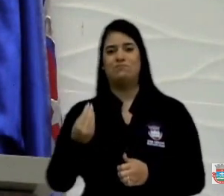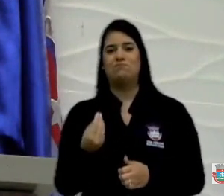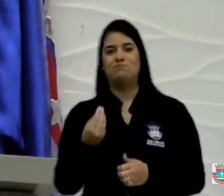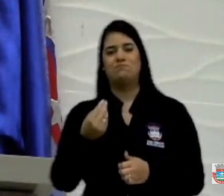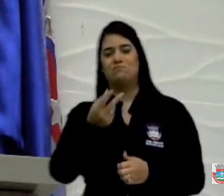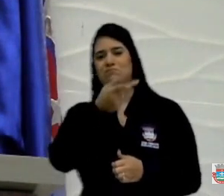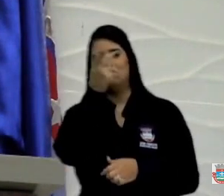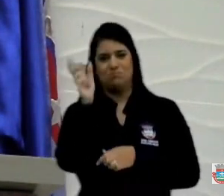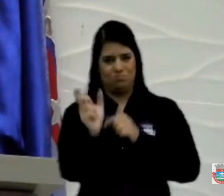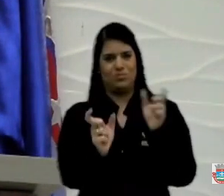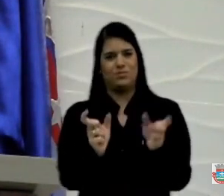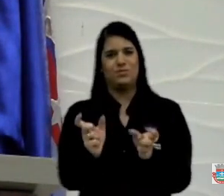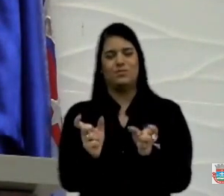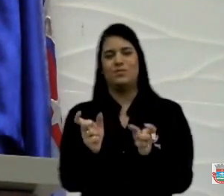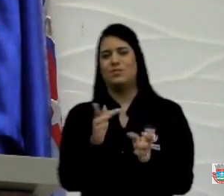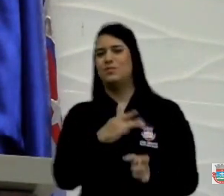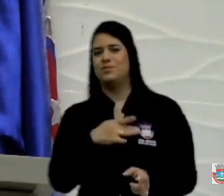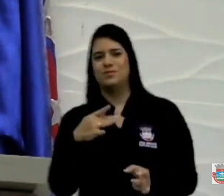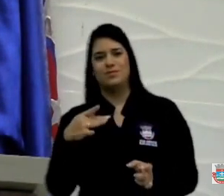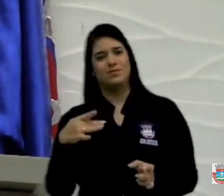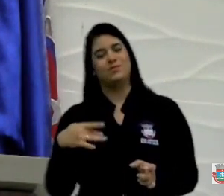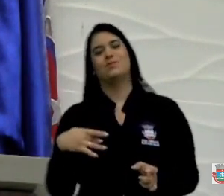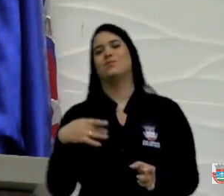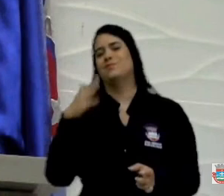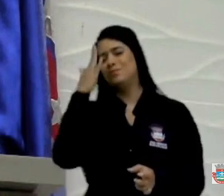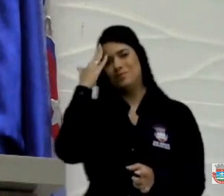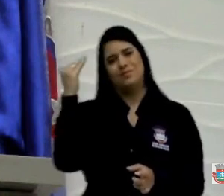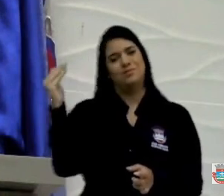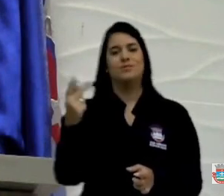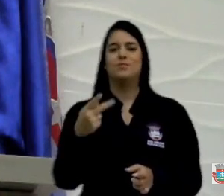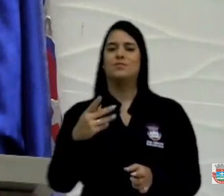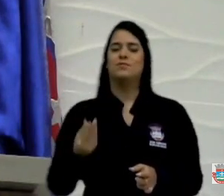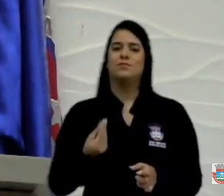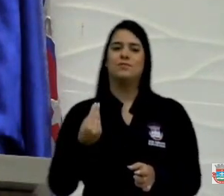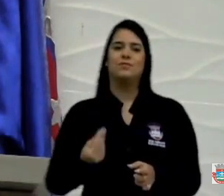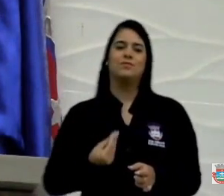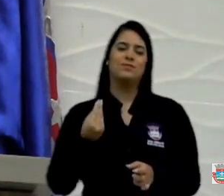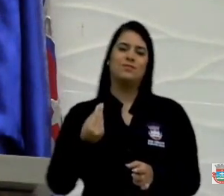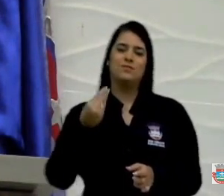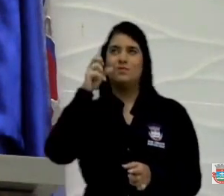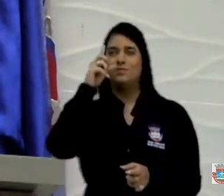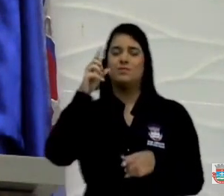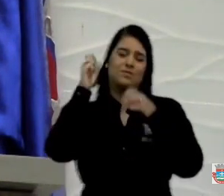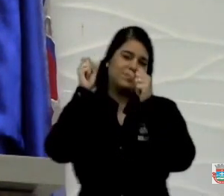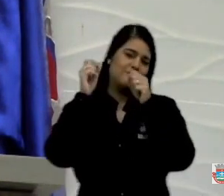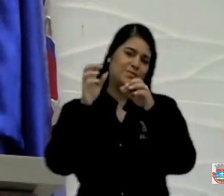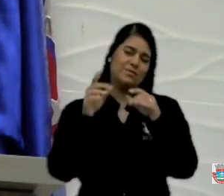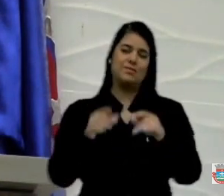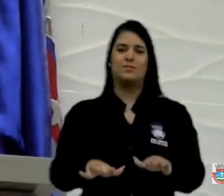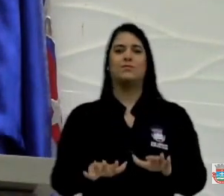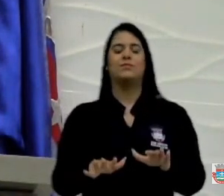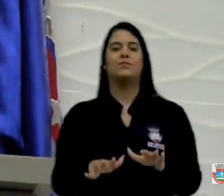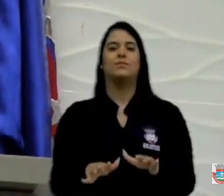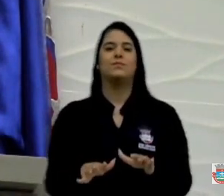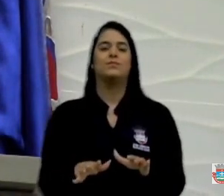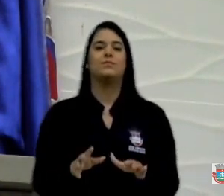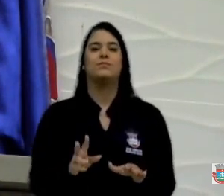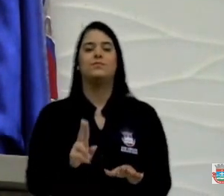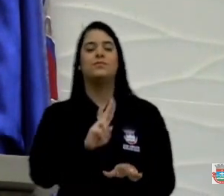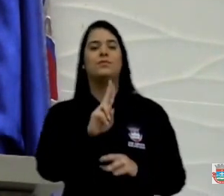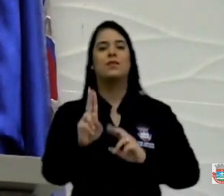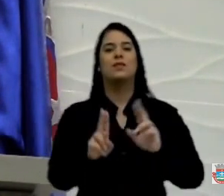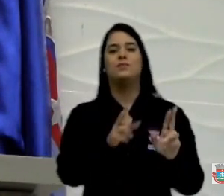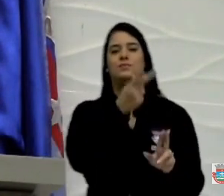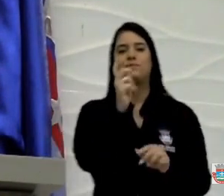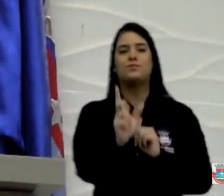muita proteção e muito sucesso em suas vidas. Que Deus derrame suas bênçãos em cada um. E em nome desses